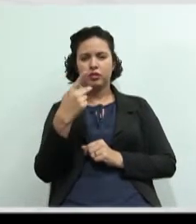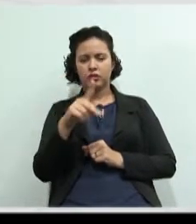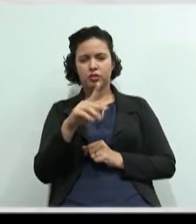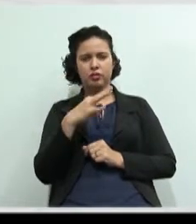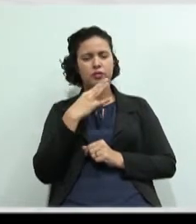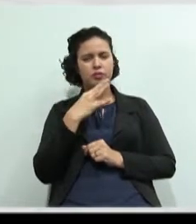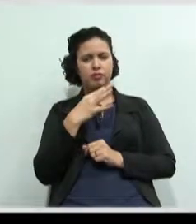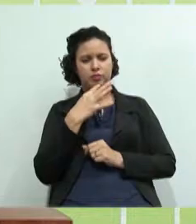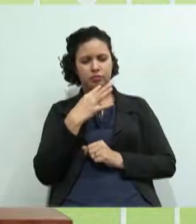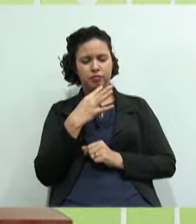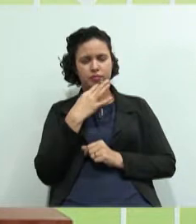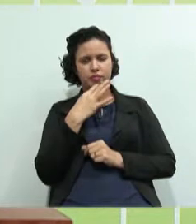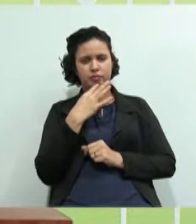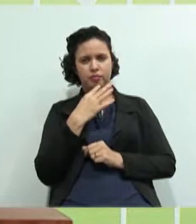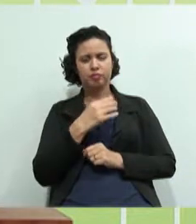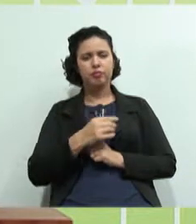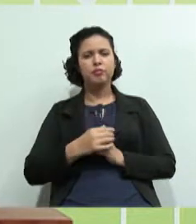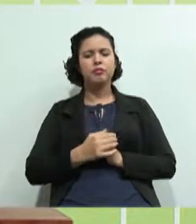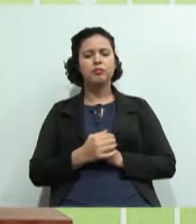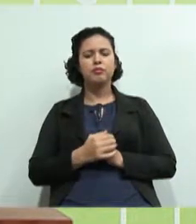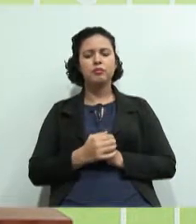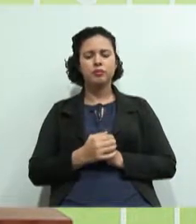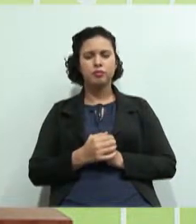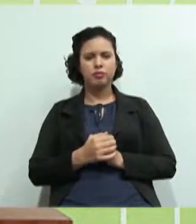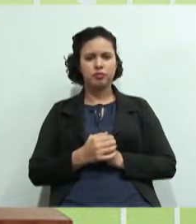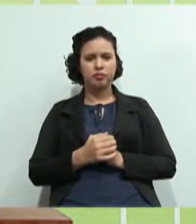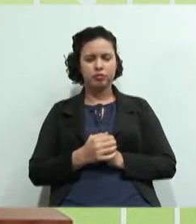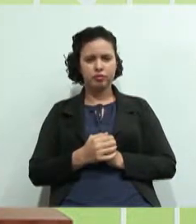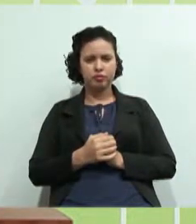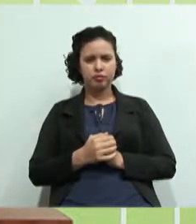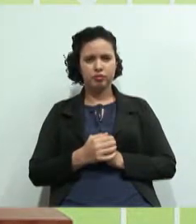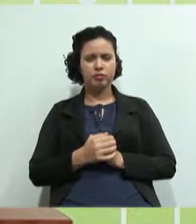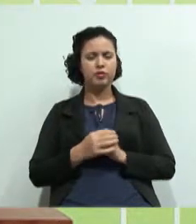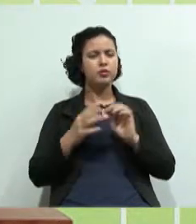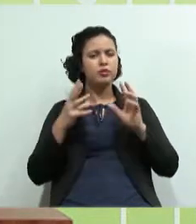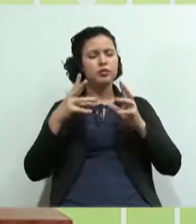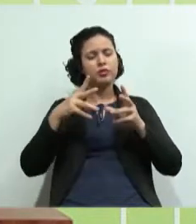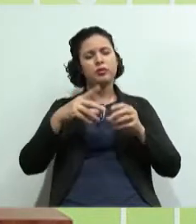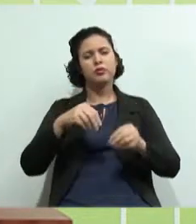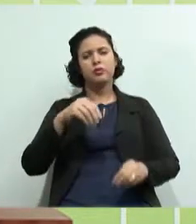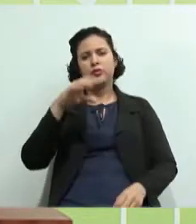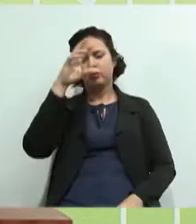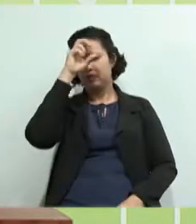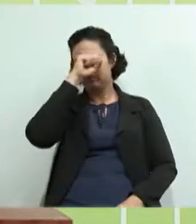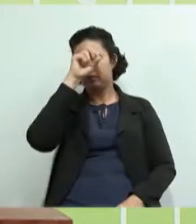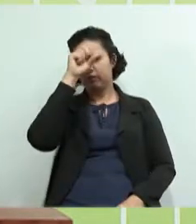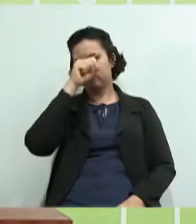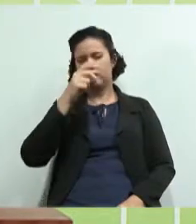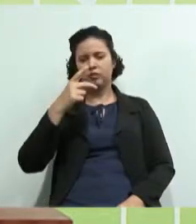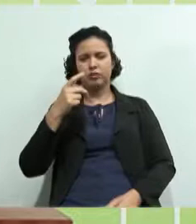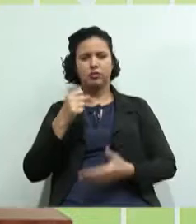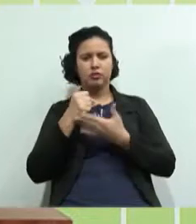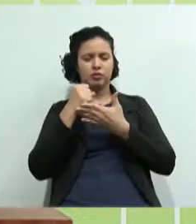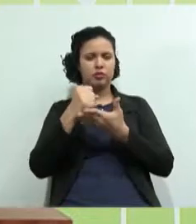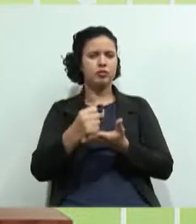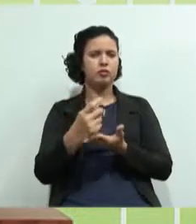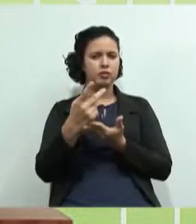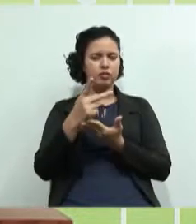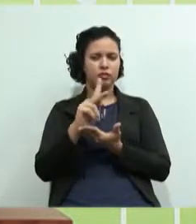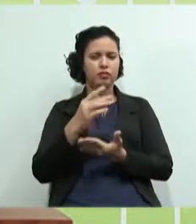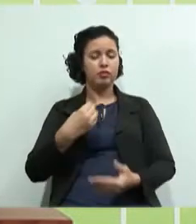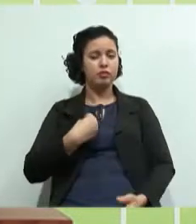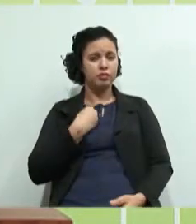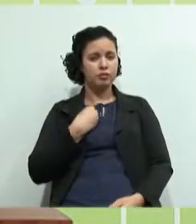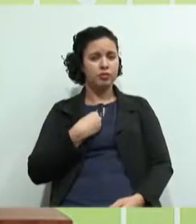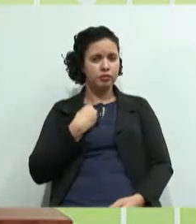conhecimento, tá? Esse resultado futuro é aquilo que você está aprendendo aqui e levando para a sua vida, tá? Opa, o